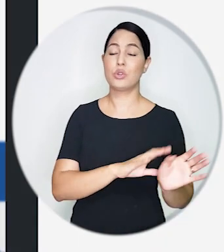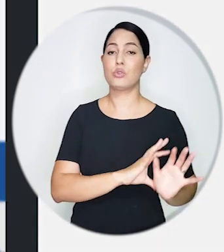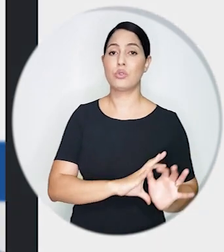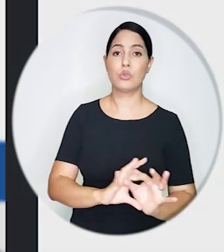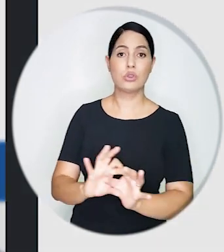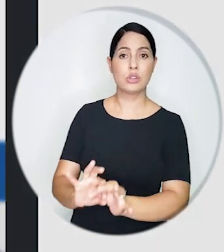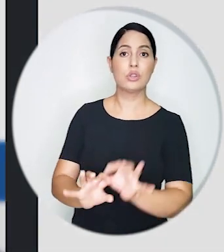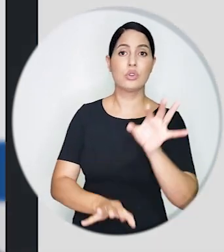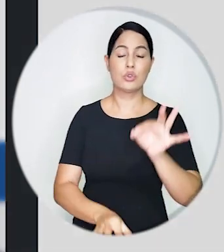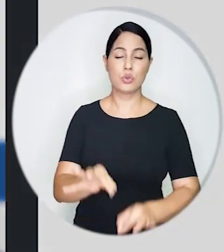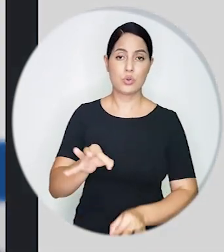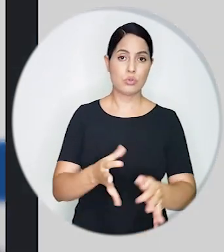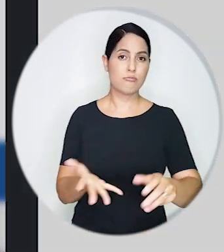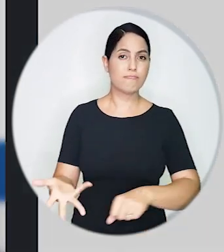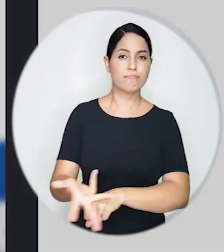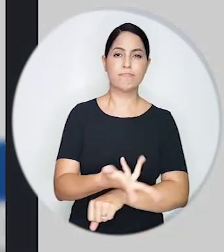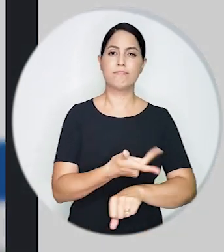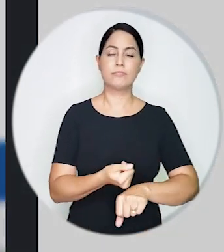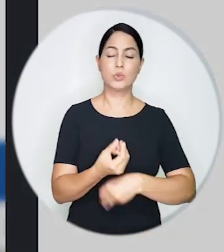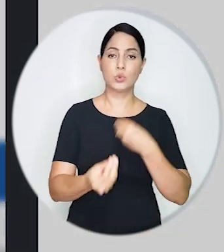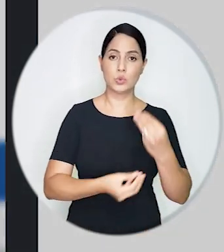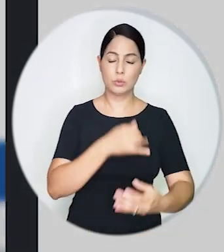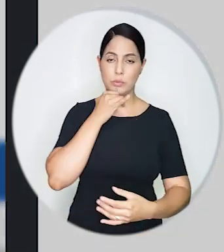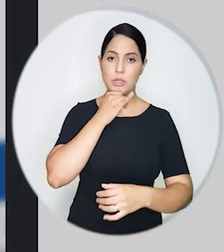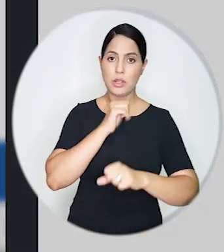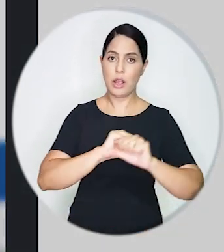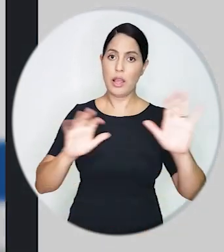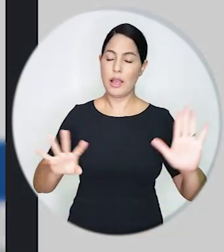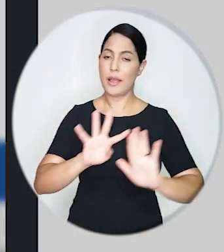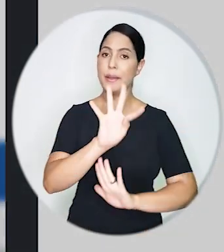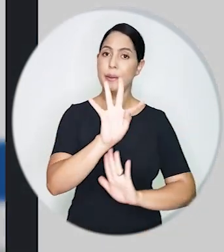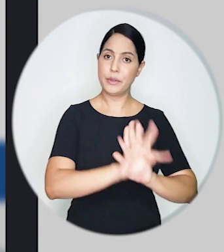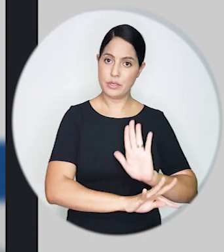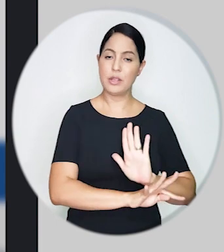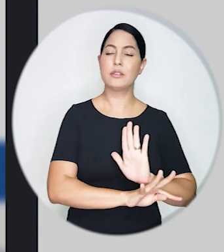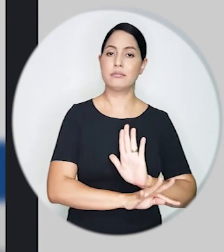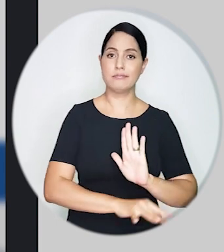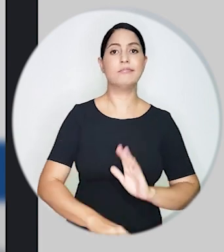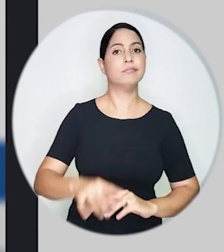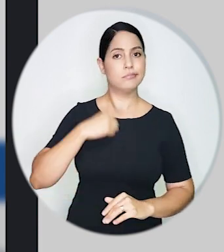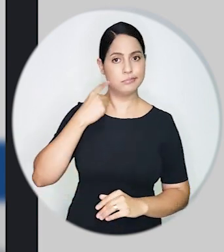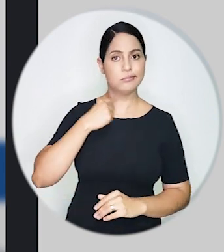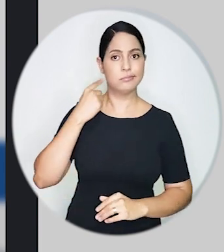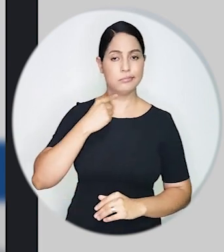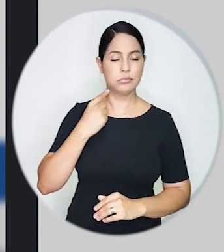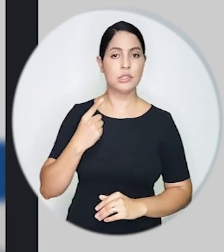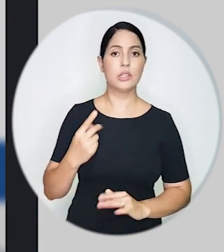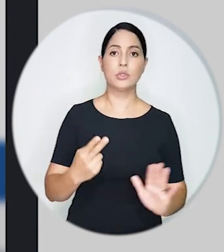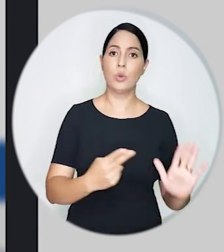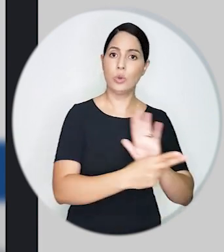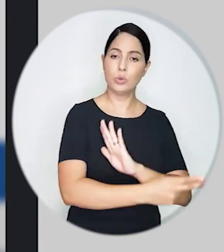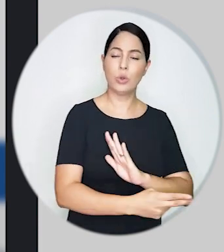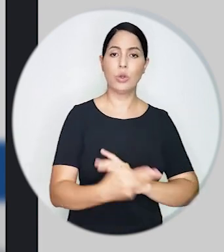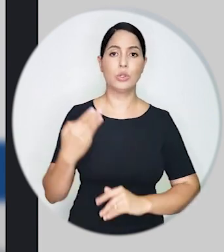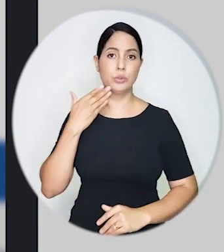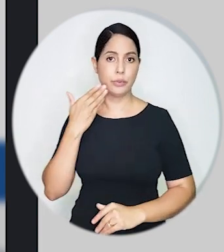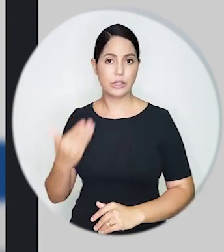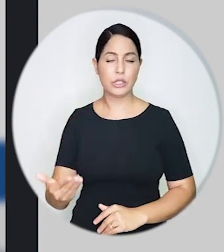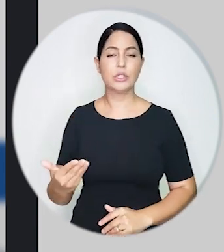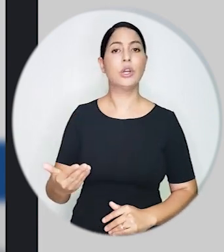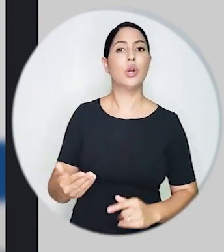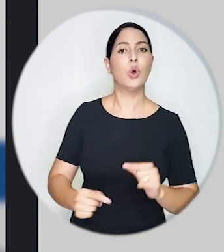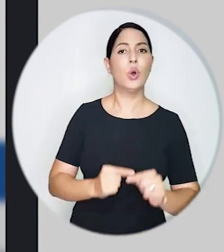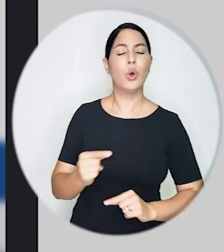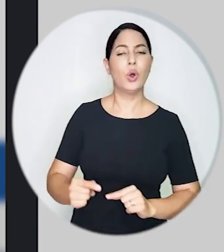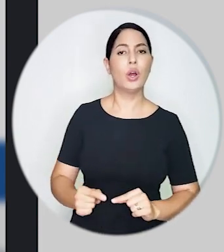que aperfeiçoaram o funcionamento do sistema de justiça, como a responsável por aprovar o texto que estabeleceu que os advogados do autor e do